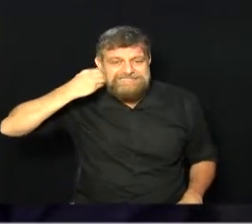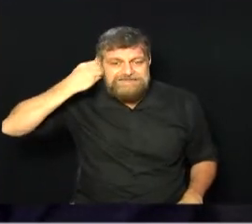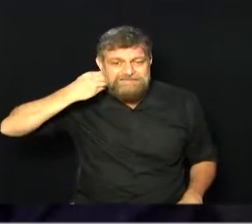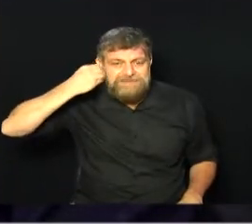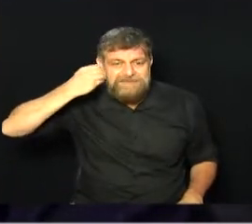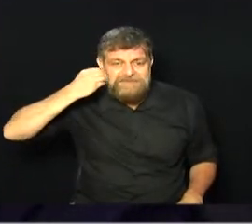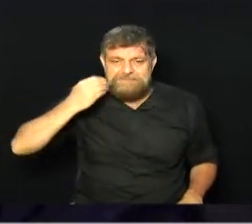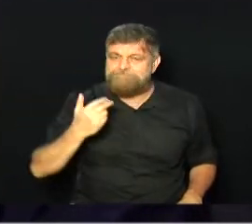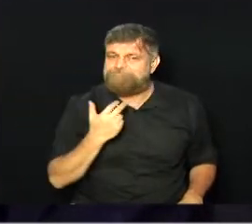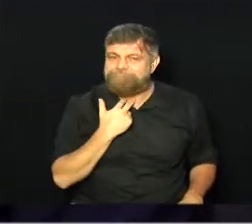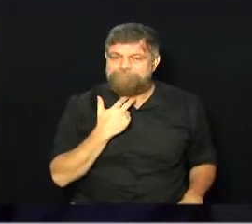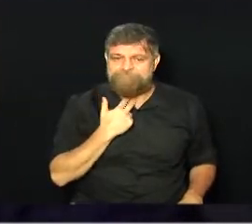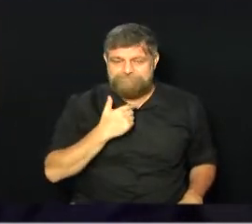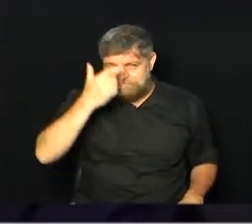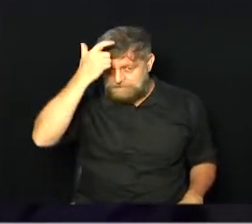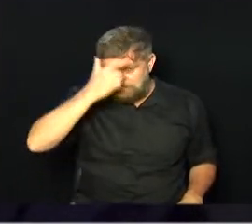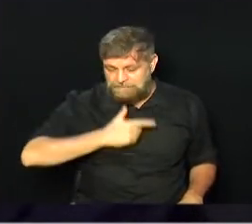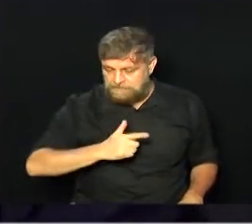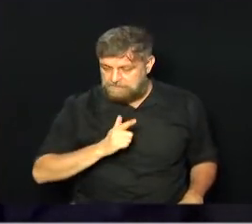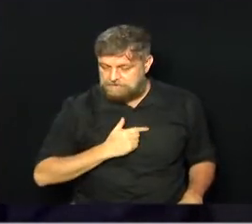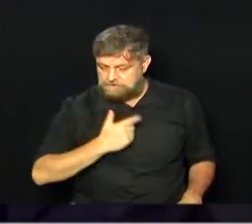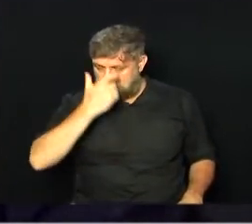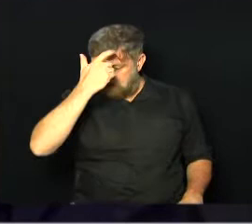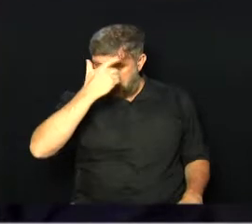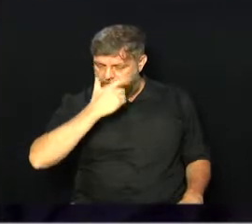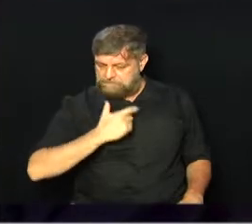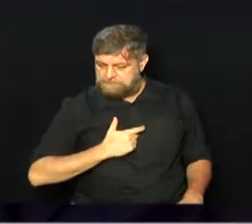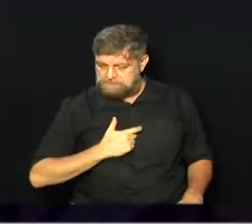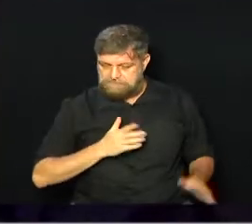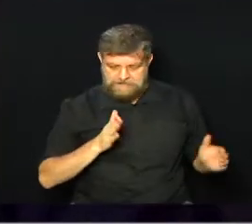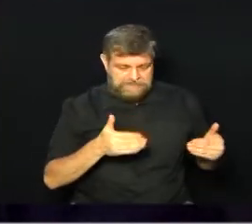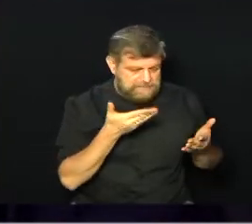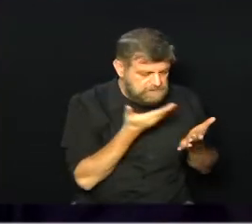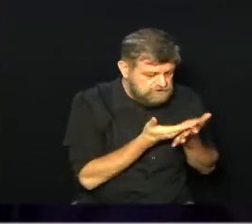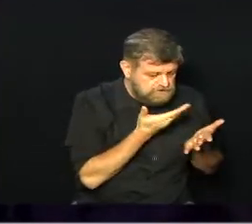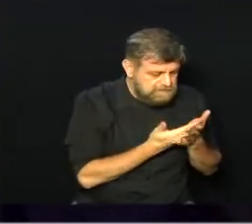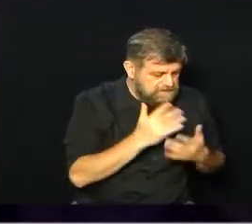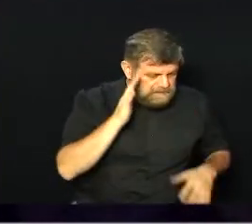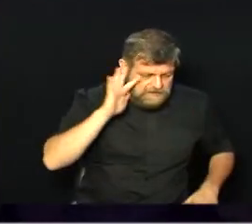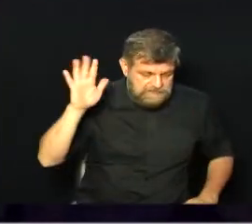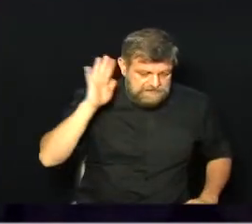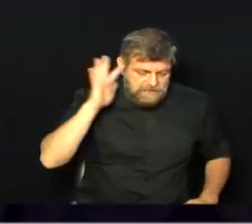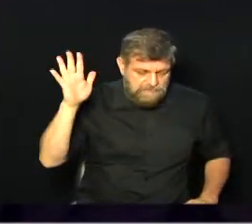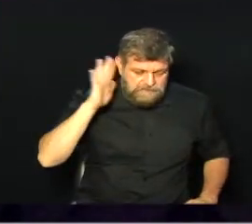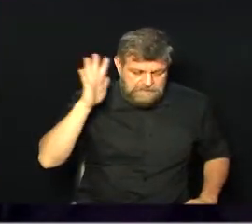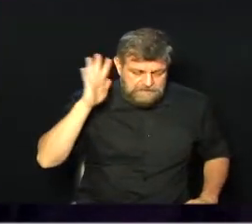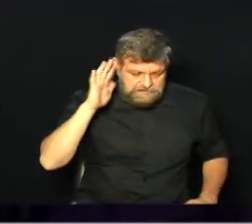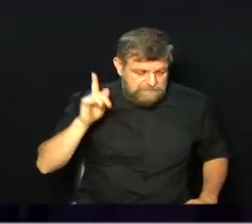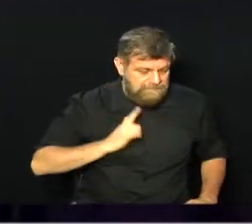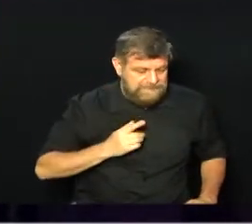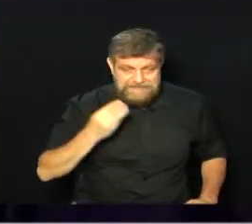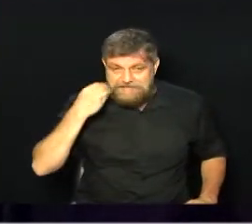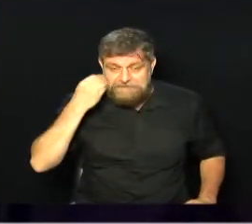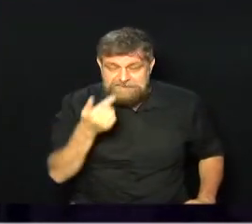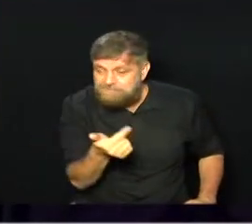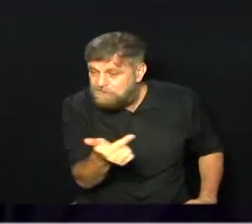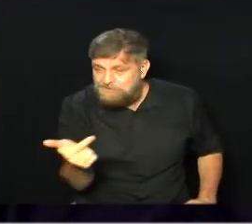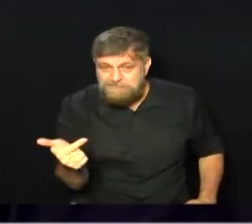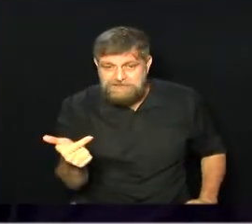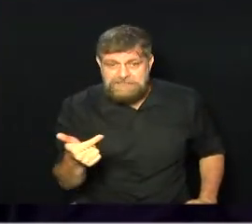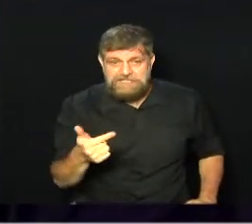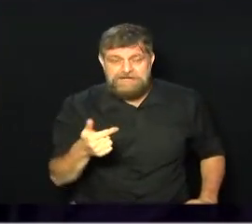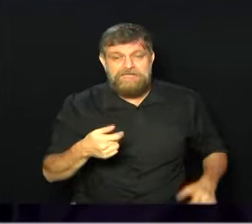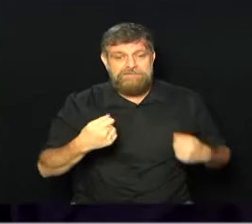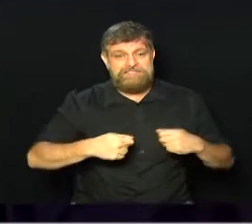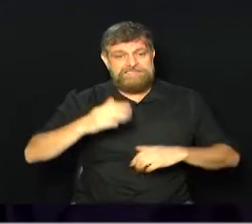êxito. Não adianta ser só o cara que ficou dentro da sala de aula, que não teve uma vivência de vestiário, não teve uma